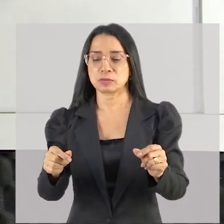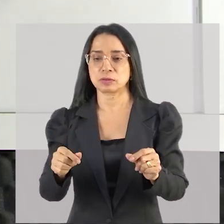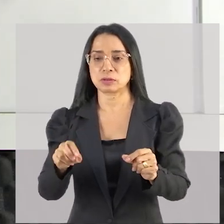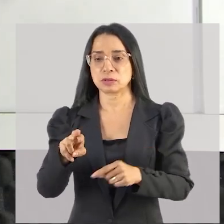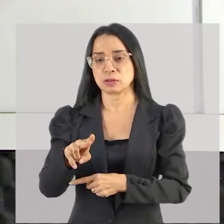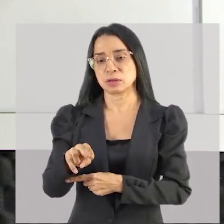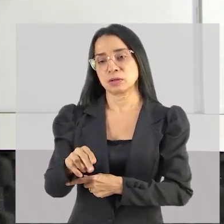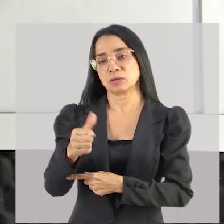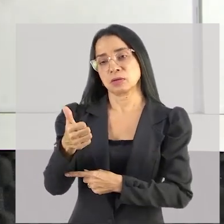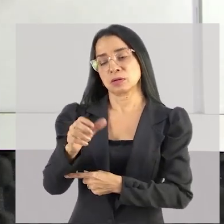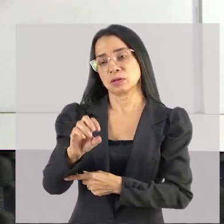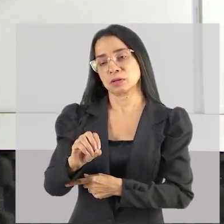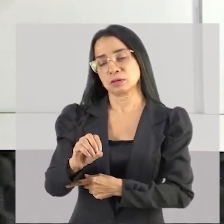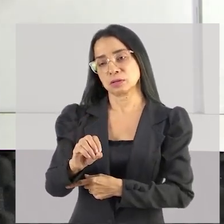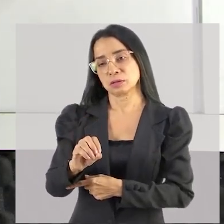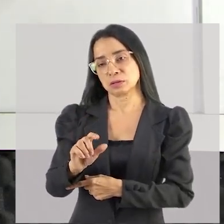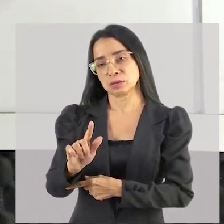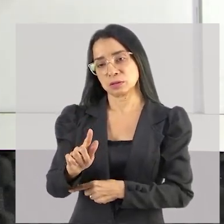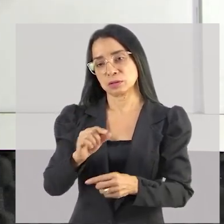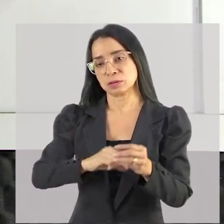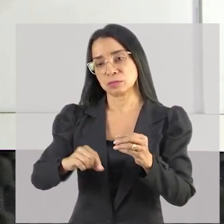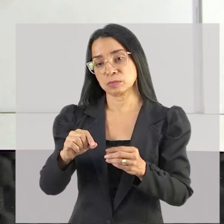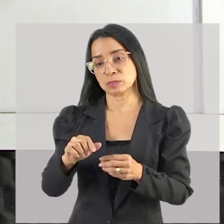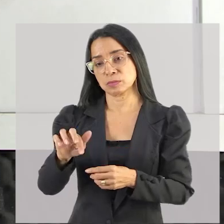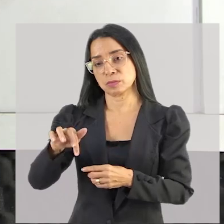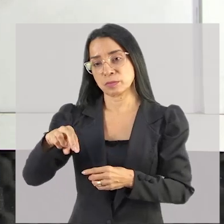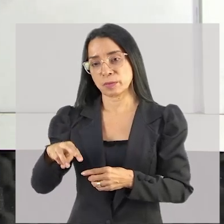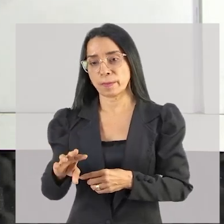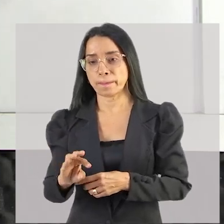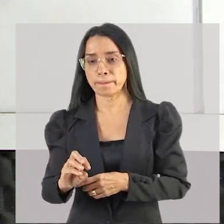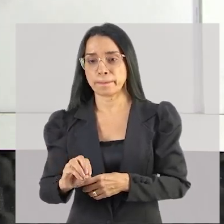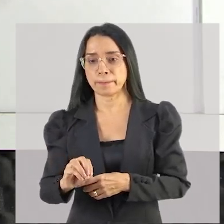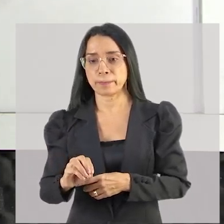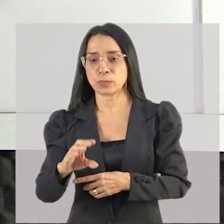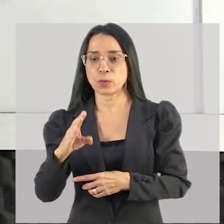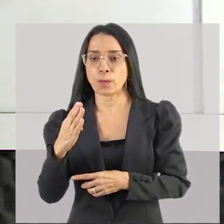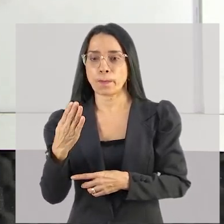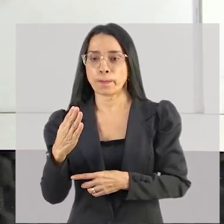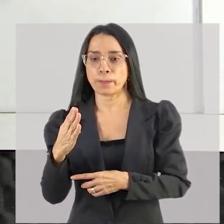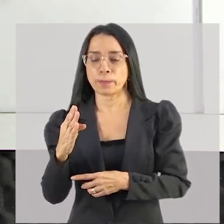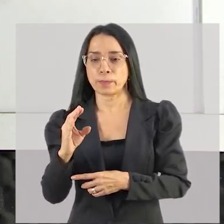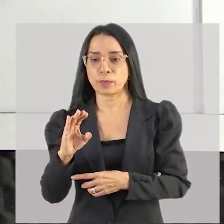a 10 gramas de quê? De fermento biológico, tá ok?